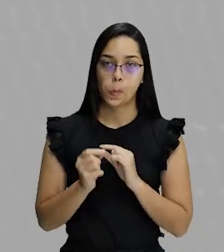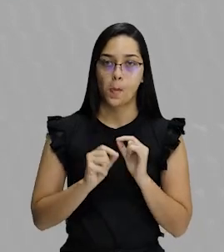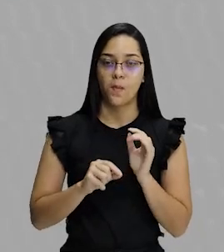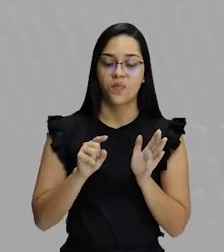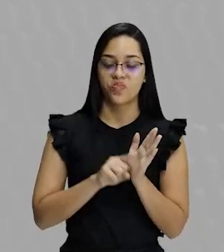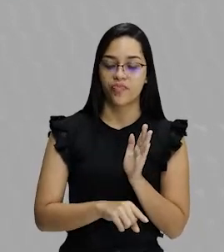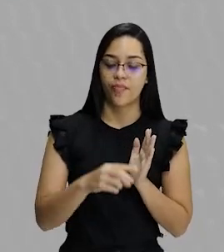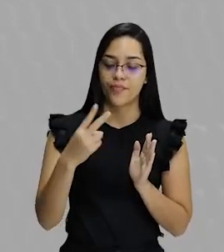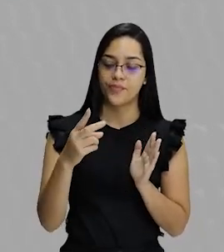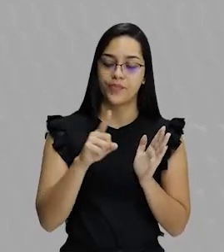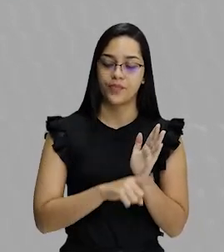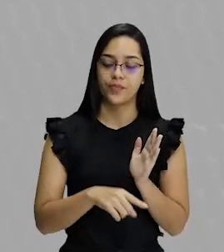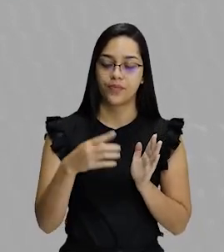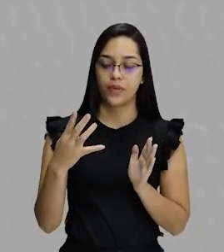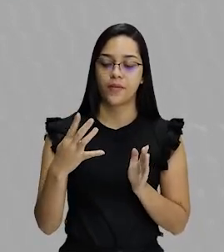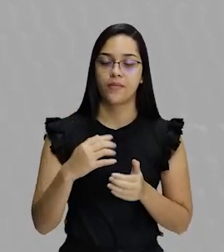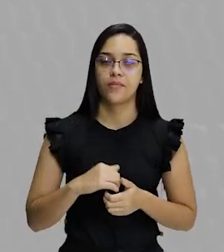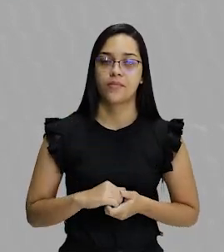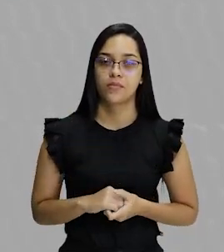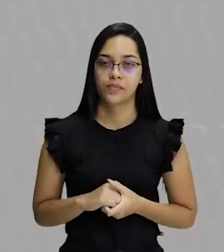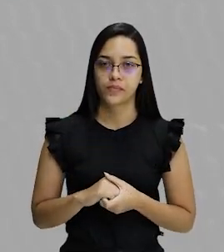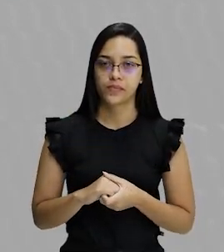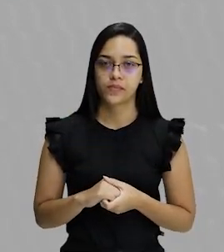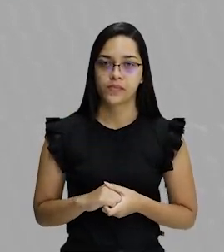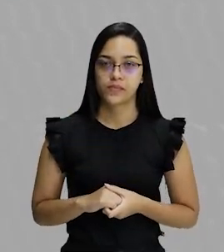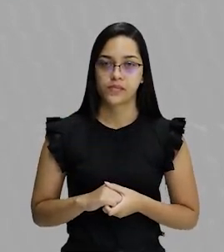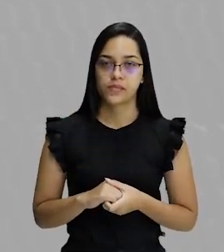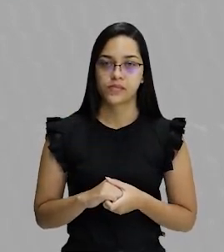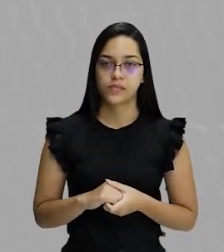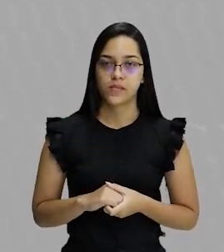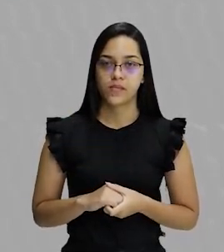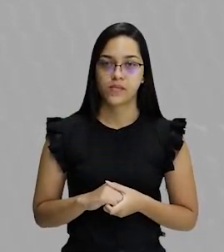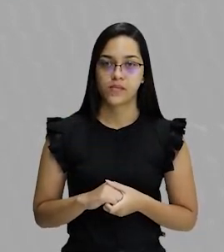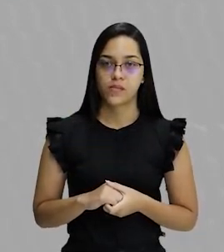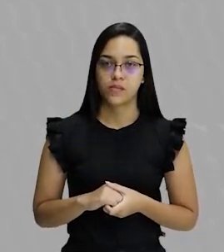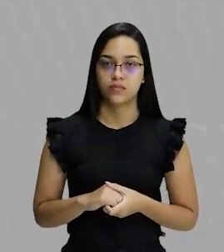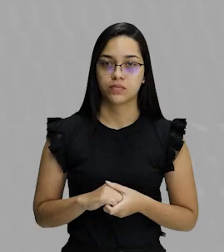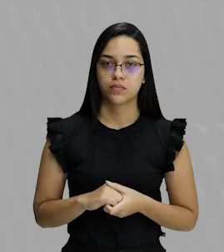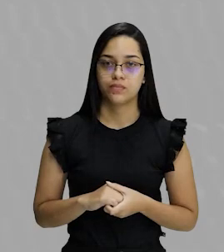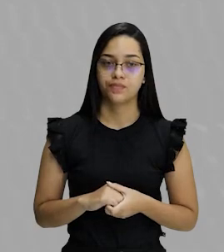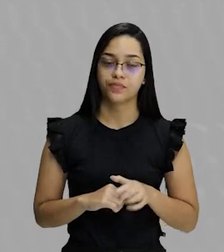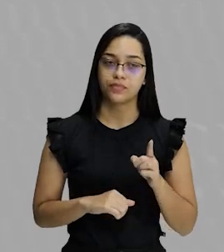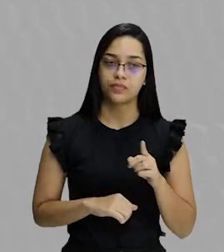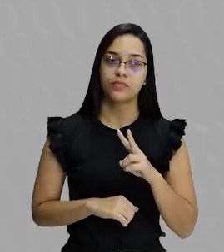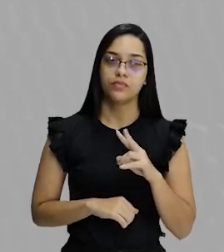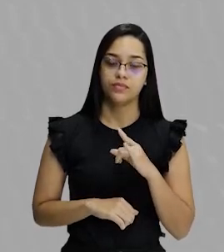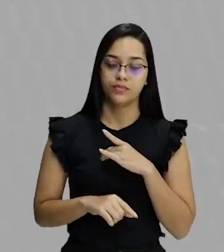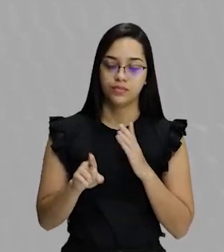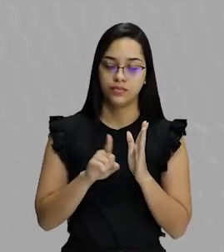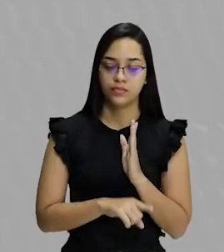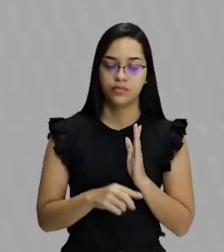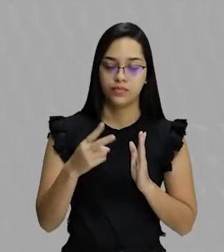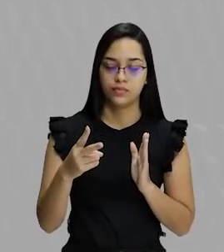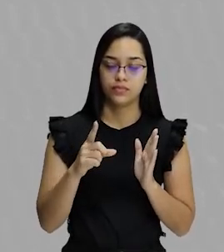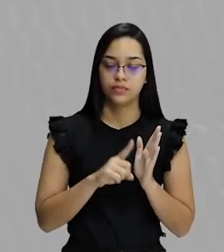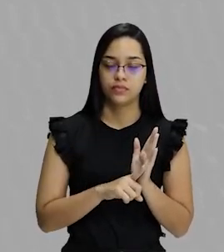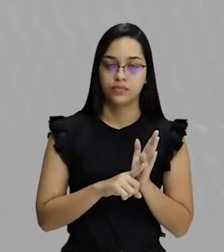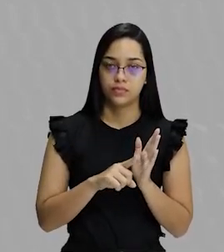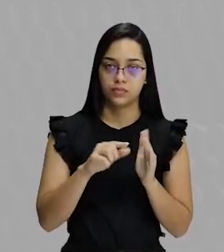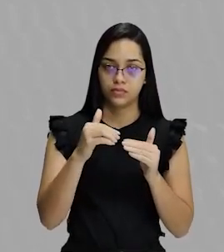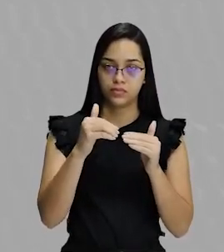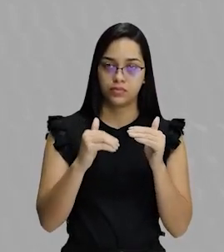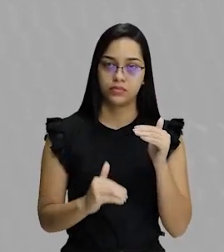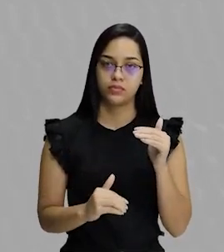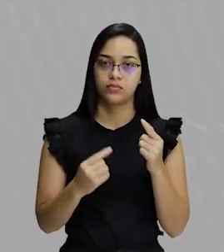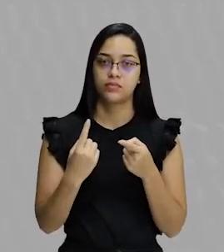menos 2 e menos 4. Menos 2 do eixo X com menos 4 do eixo Y. Então, você vai aqui no menos 2, desce, né? Porque